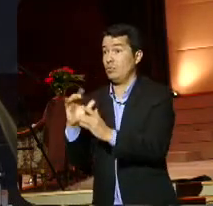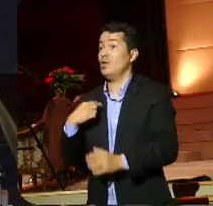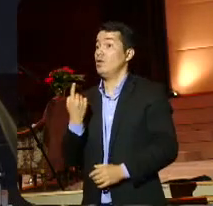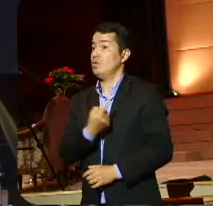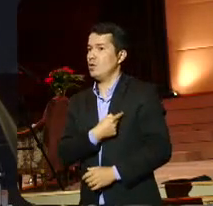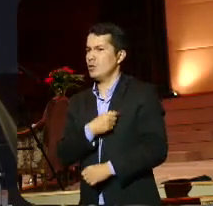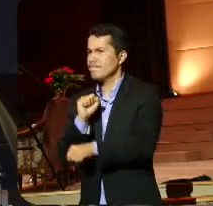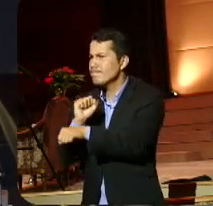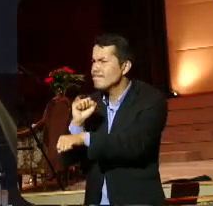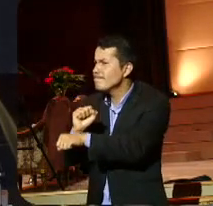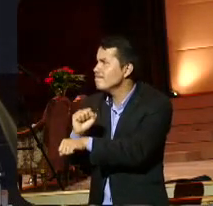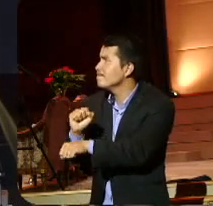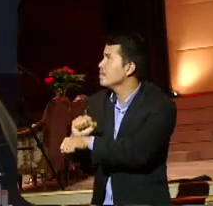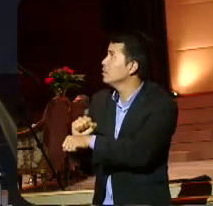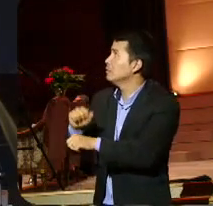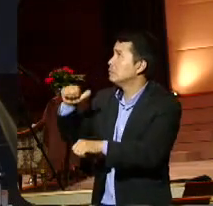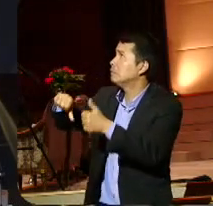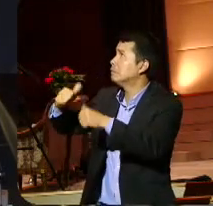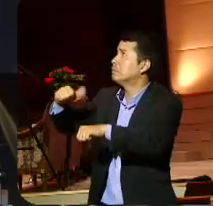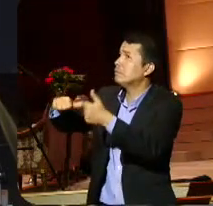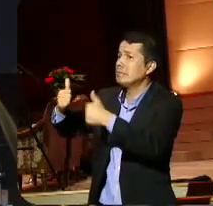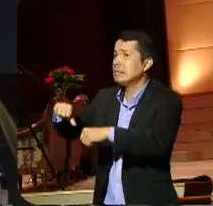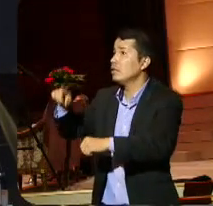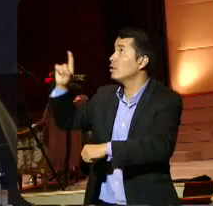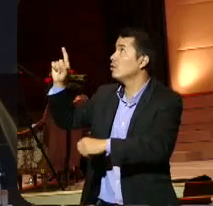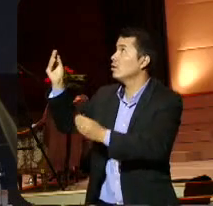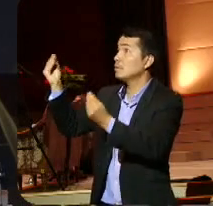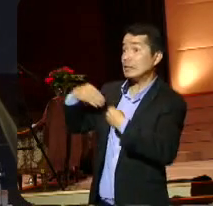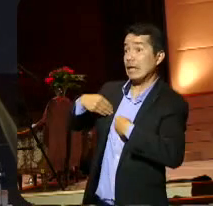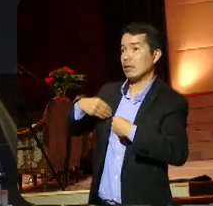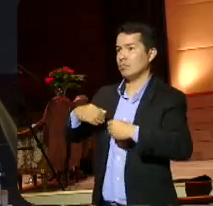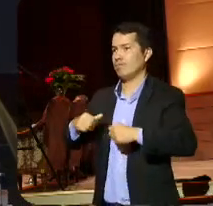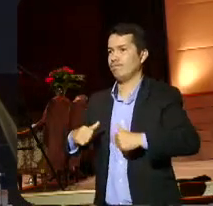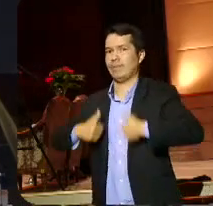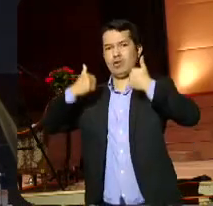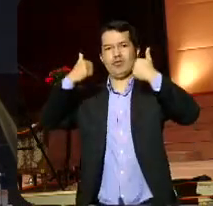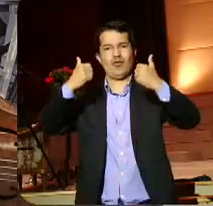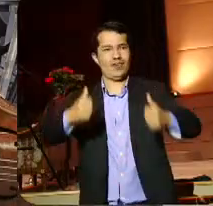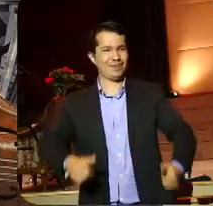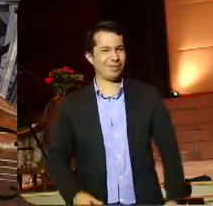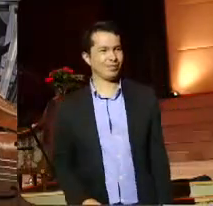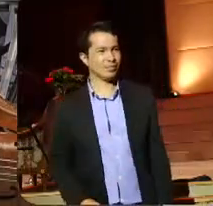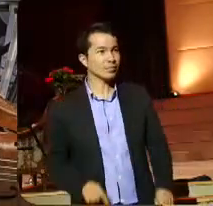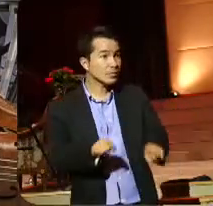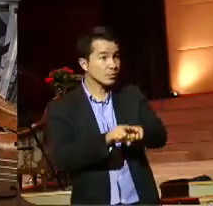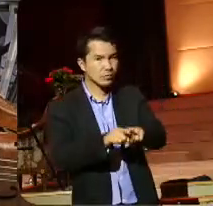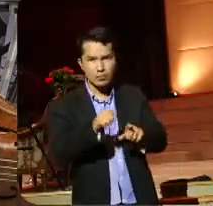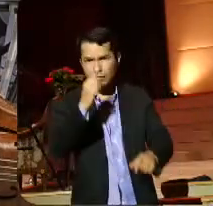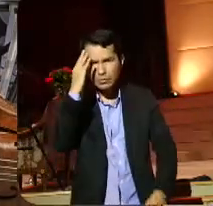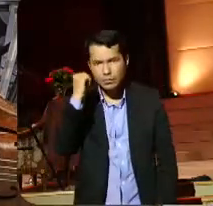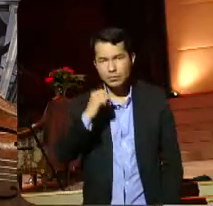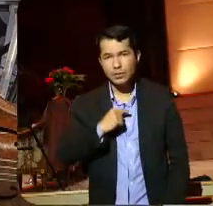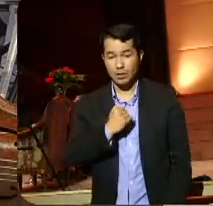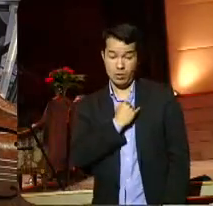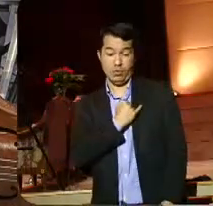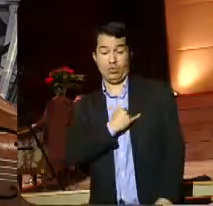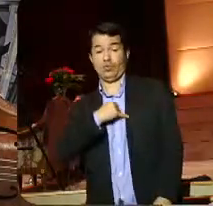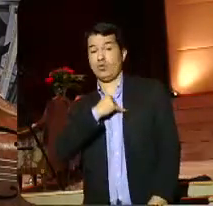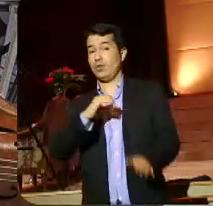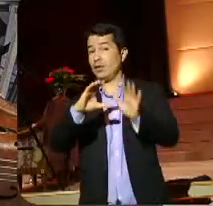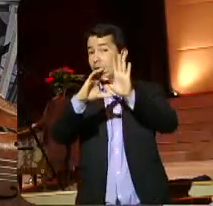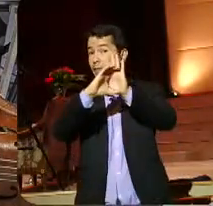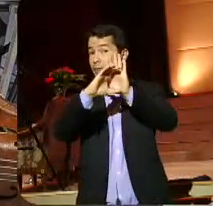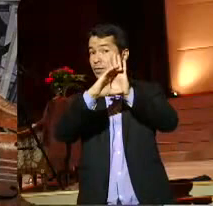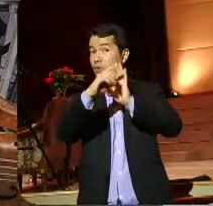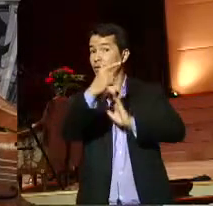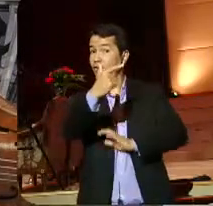não entenda. E é tão bonito quando a gente vai lá para João 21, onde esse encontro na